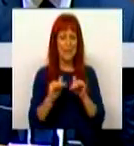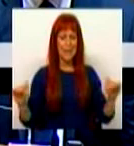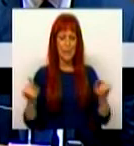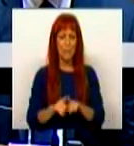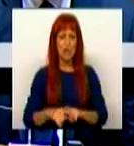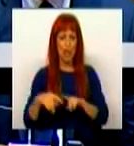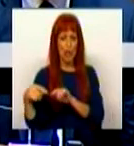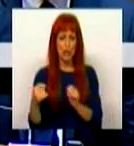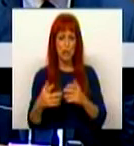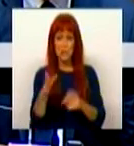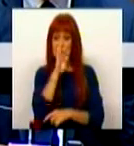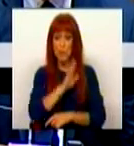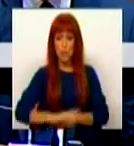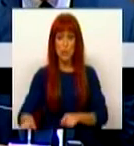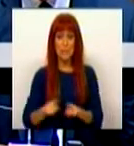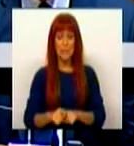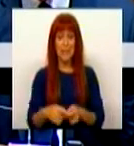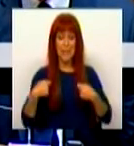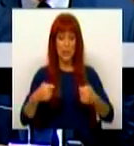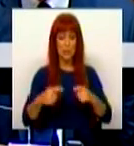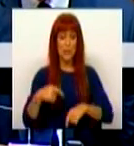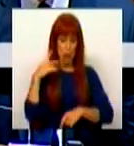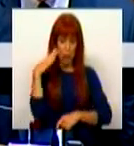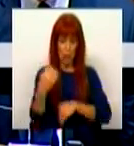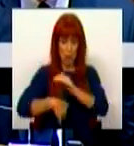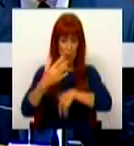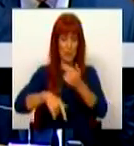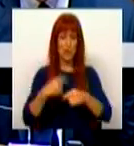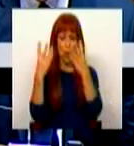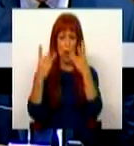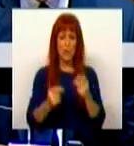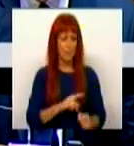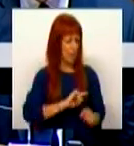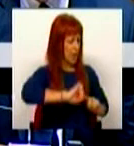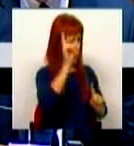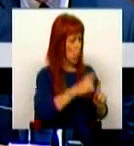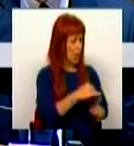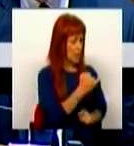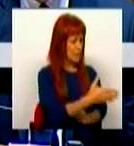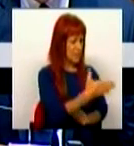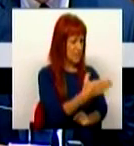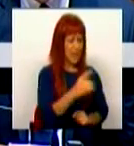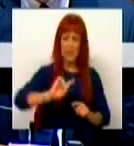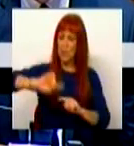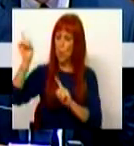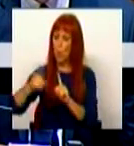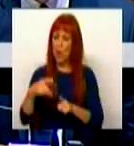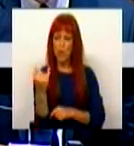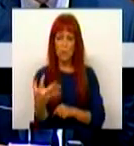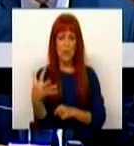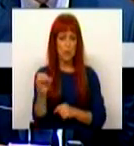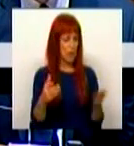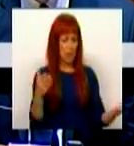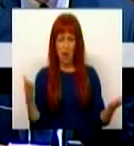de execução da despesa corrente nos orçamentos de 2017 e de